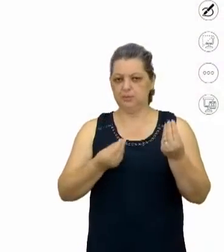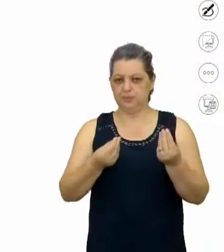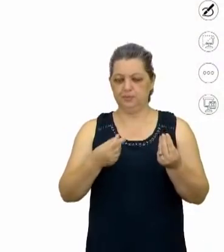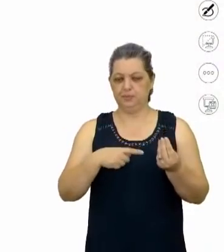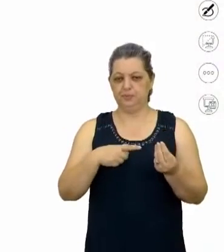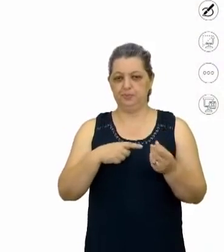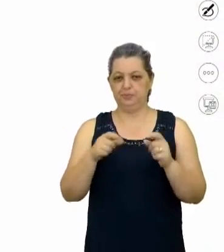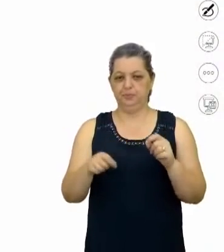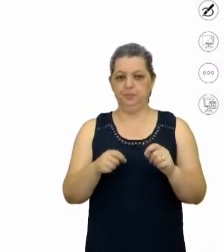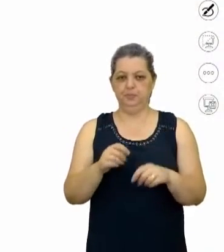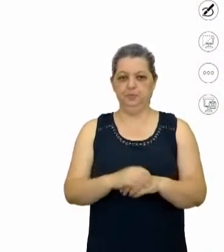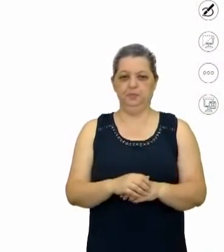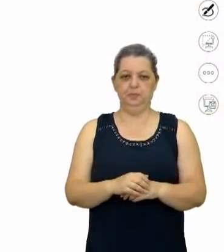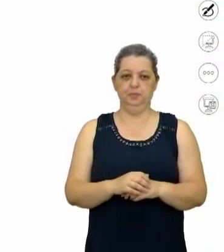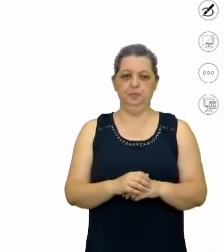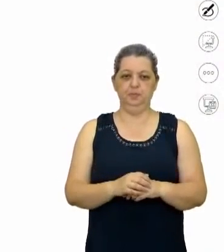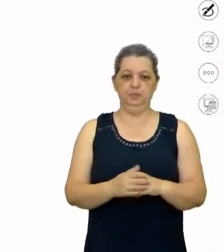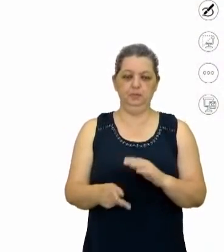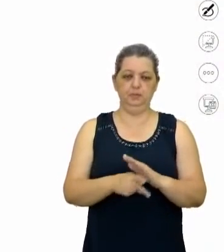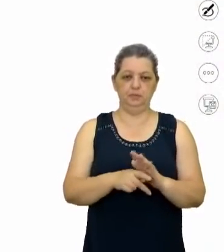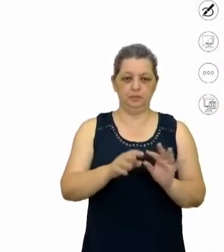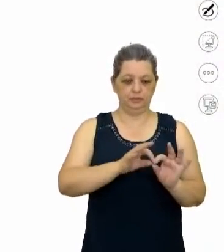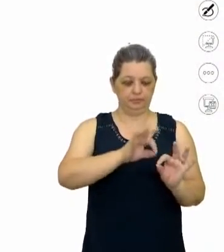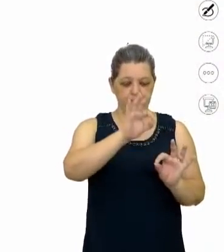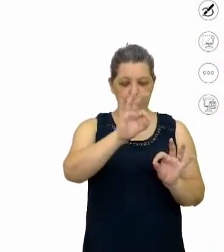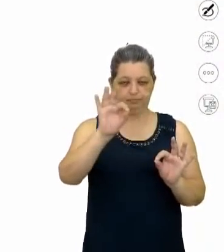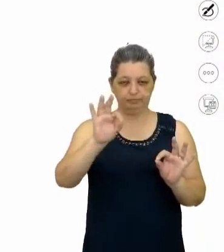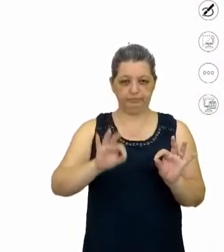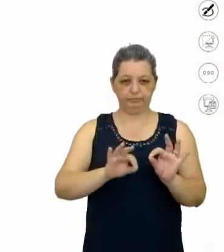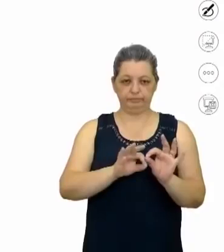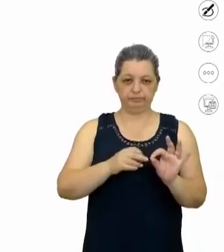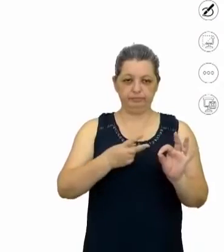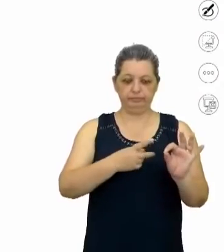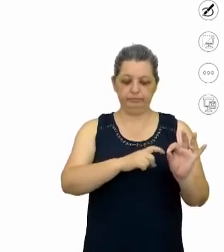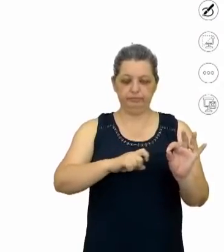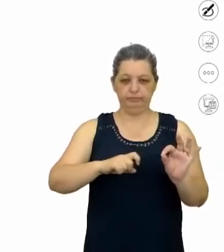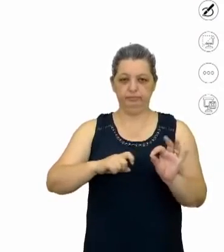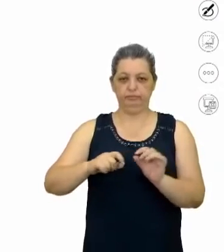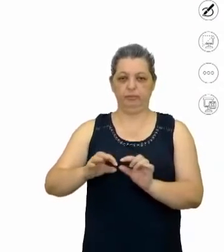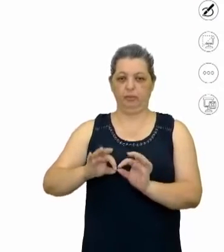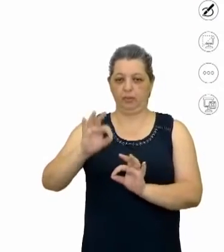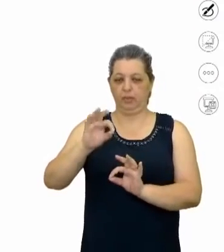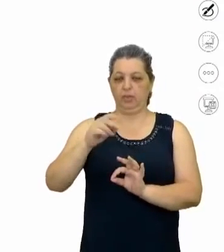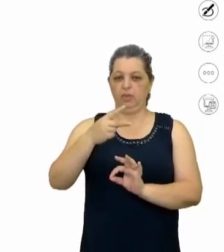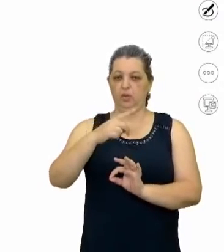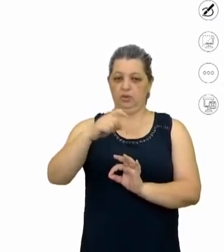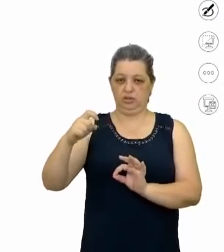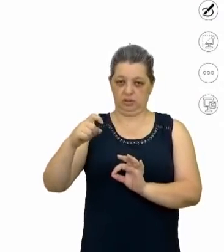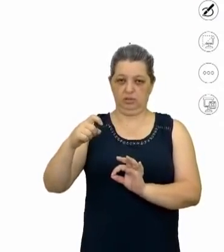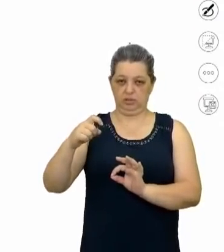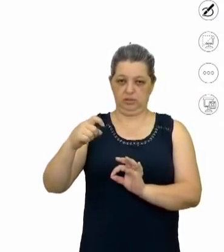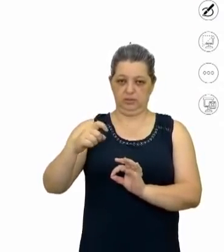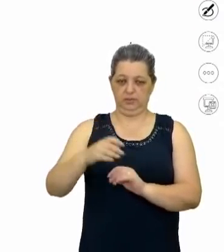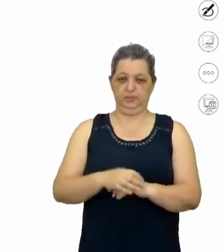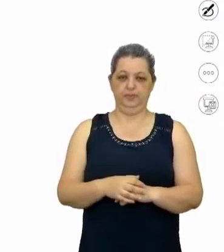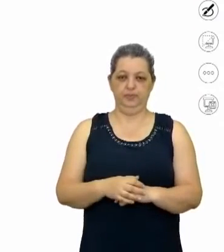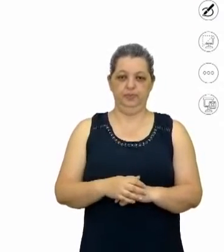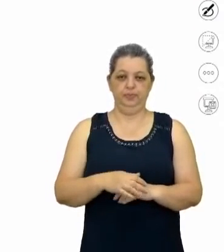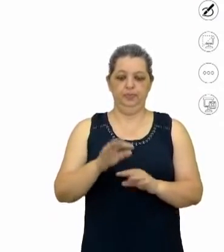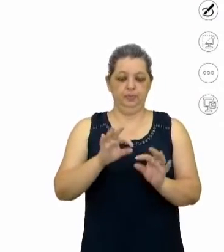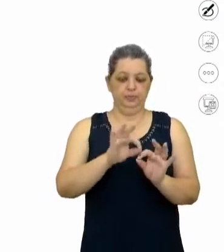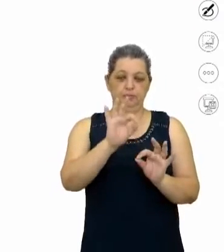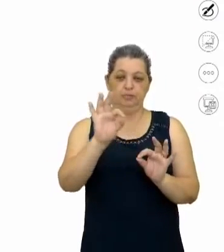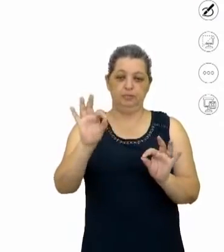A gente tem que fazer um quadrado de lado 2x vezes 2x, que é essa peça maior. Um quadrado de lado 3 vezes